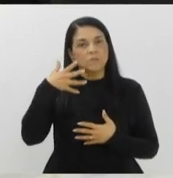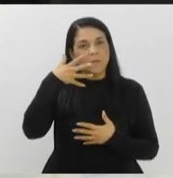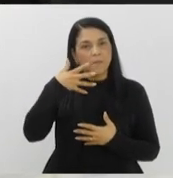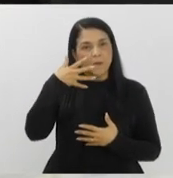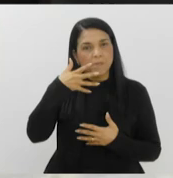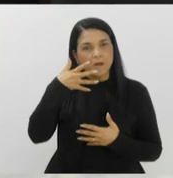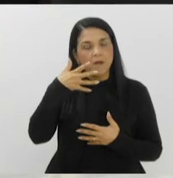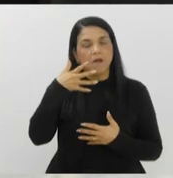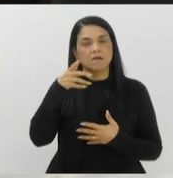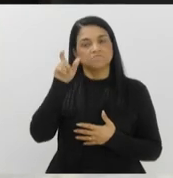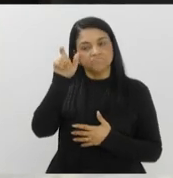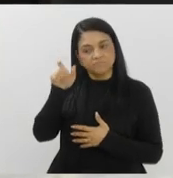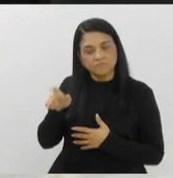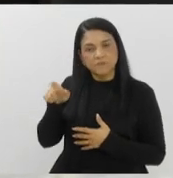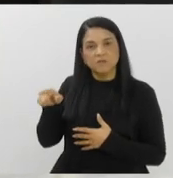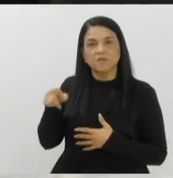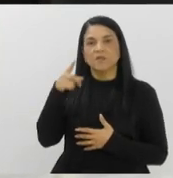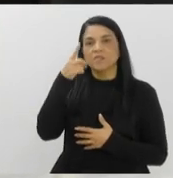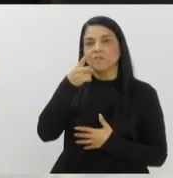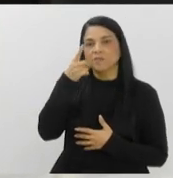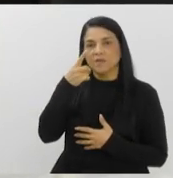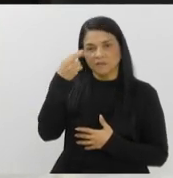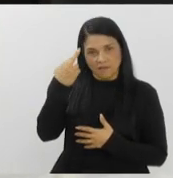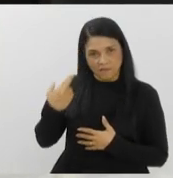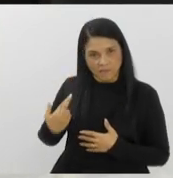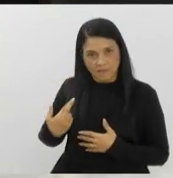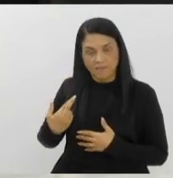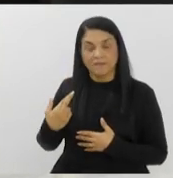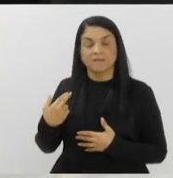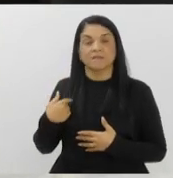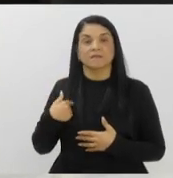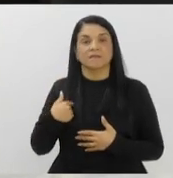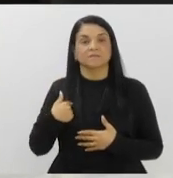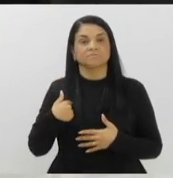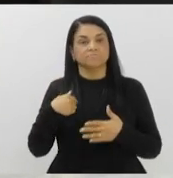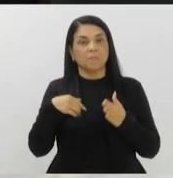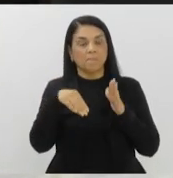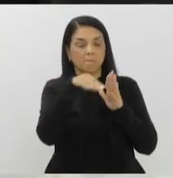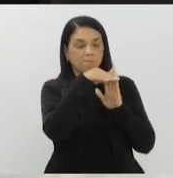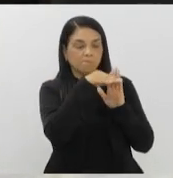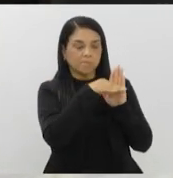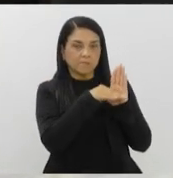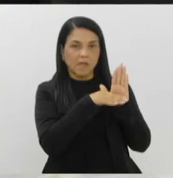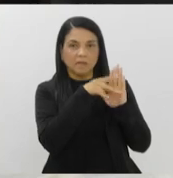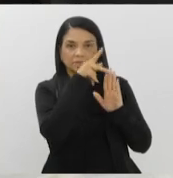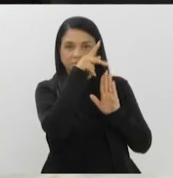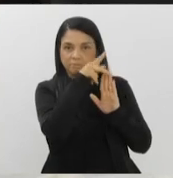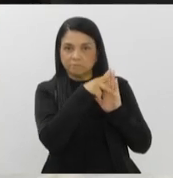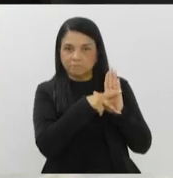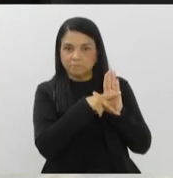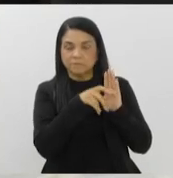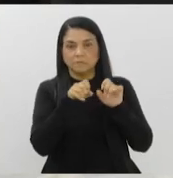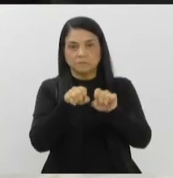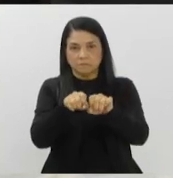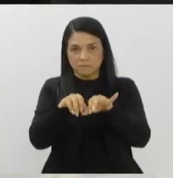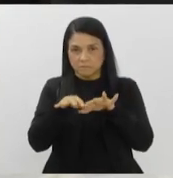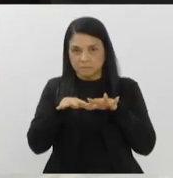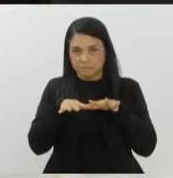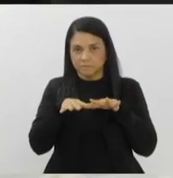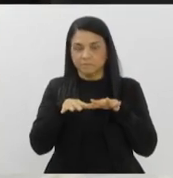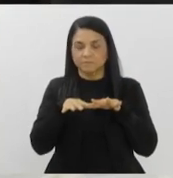informe, deputada Renata, que hoje temos pautado no plenário da Assembleia Legislativa